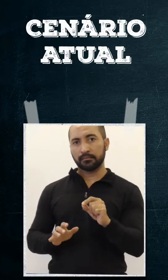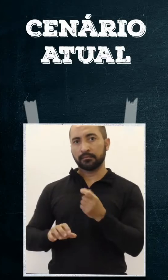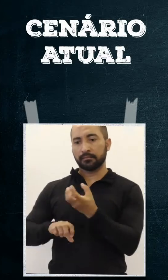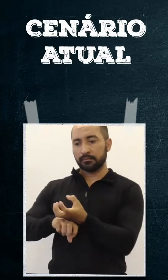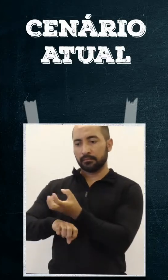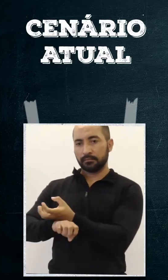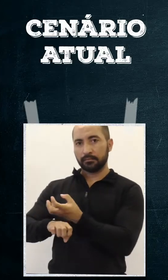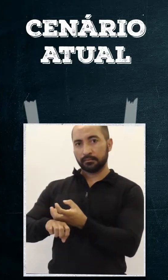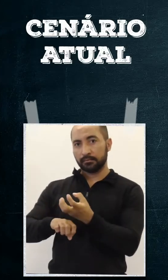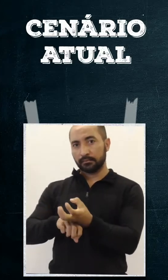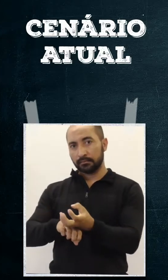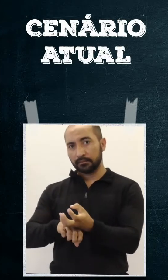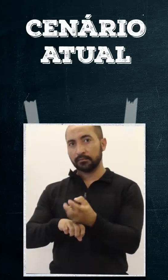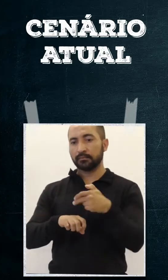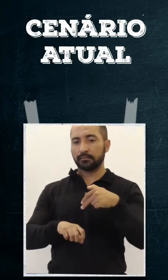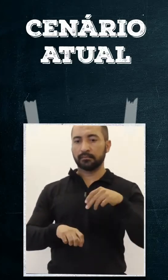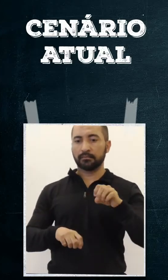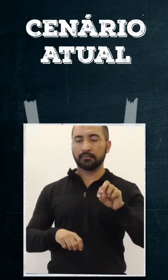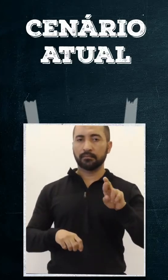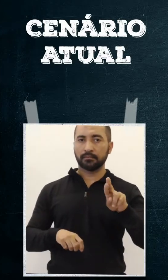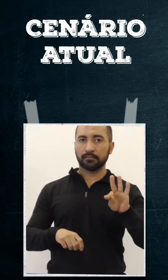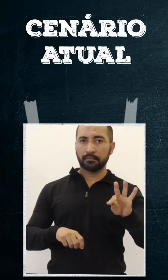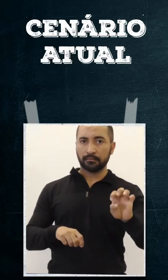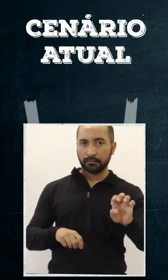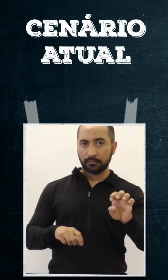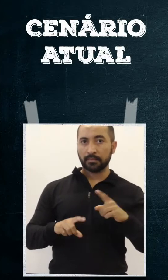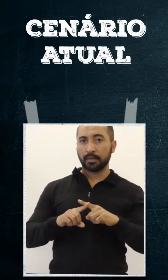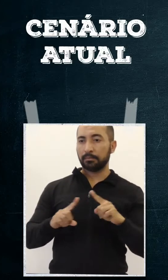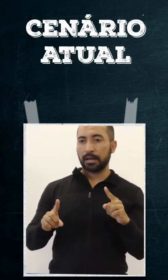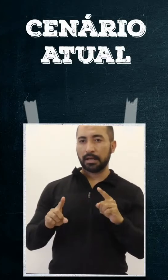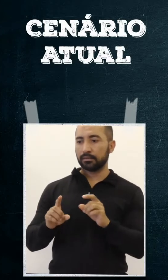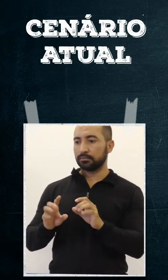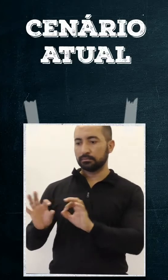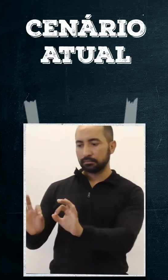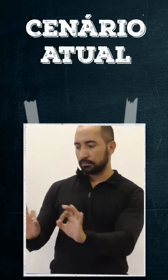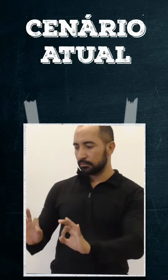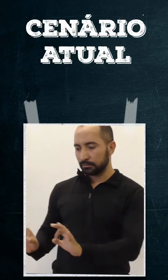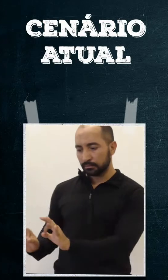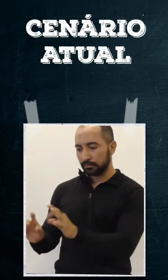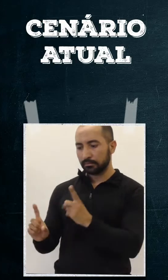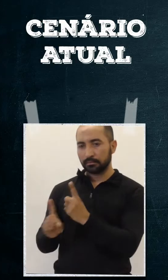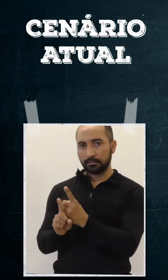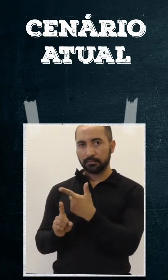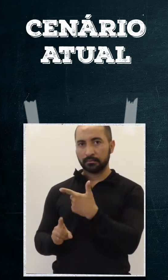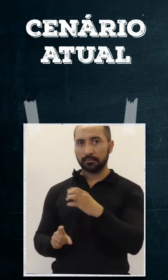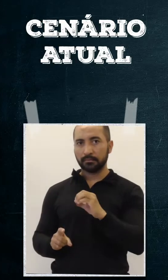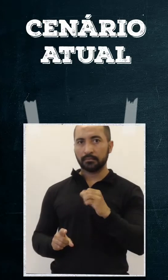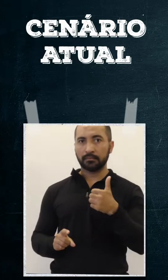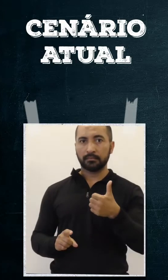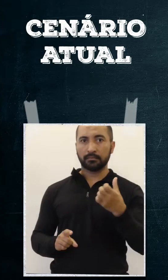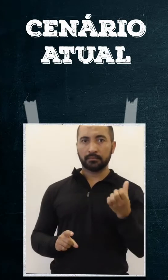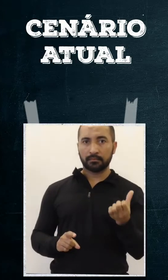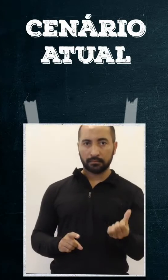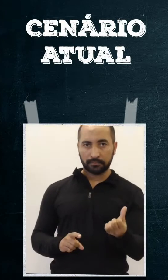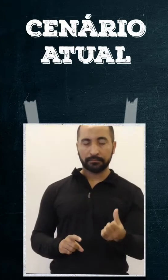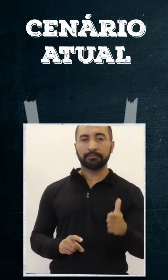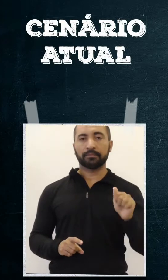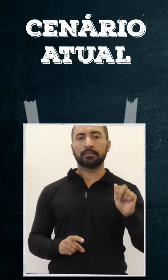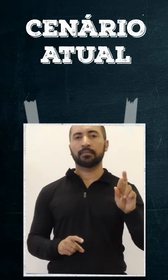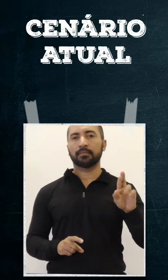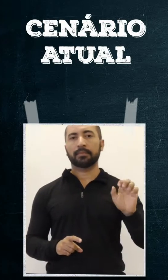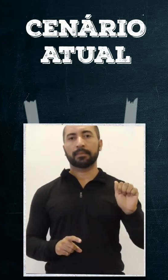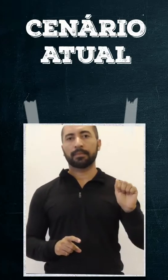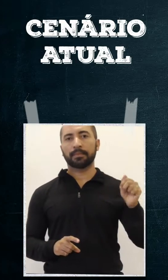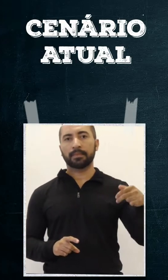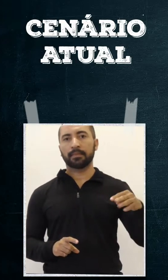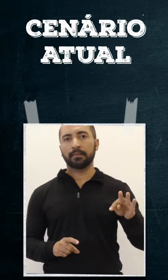colônia foi encontrada no levantamento deste trabalho em 2016. Arantes havia observado que a cobertura da espécie na zona leste do Mourão foi de 5